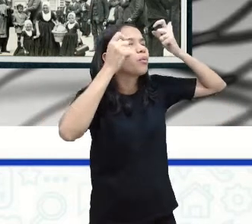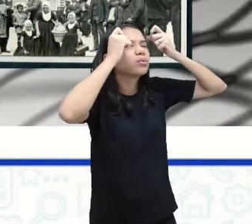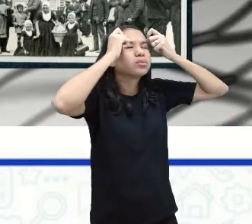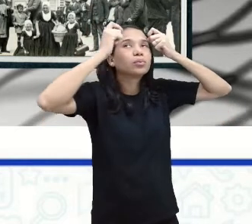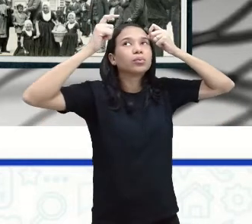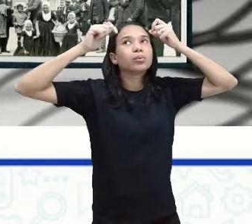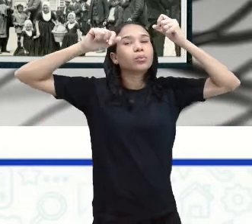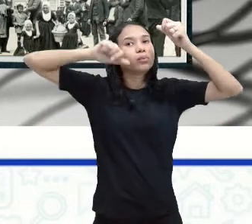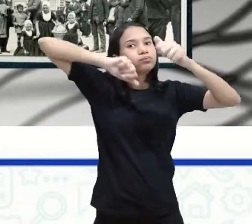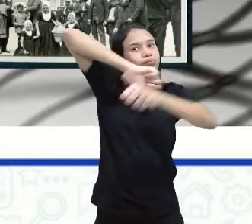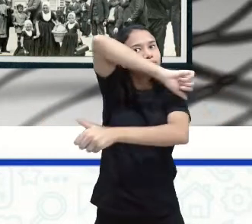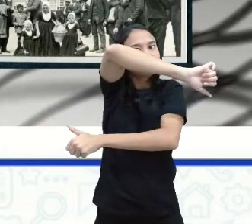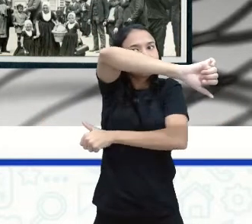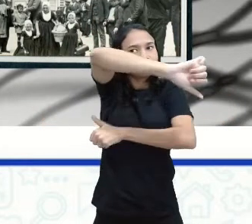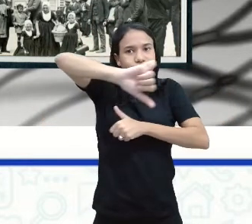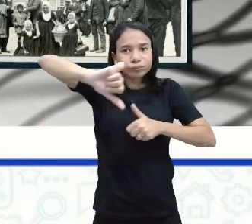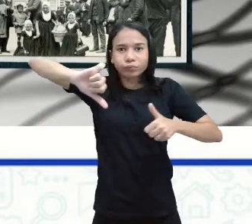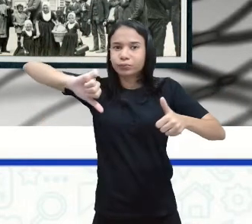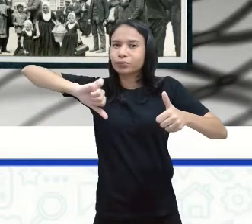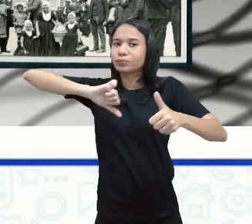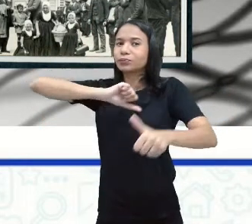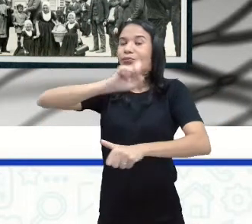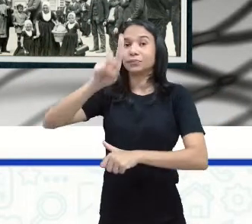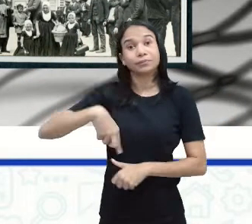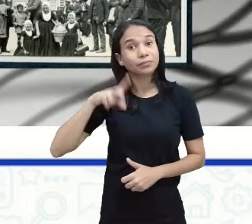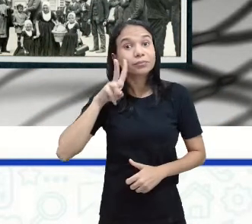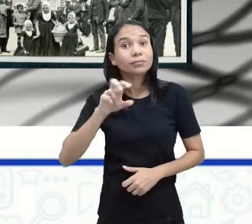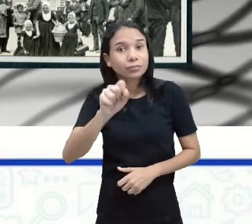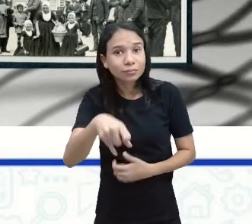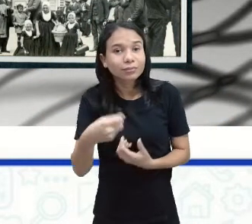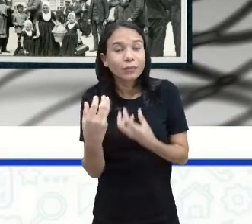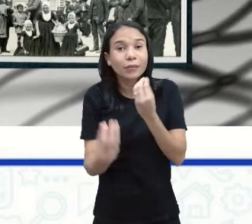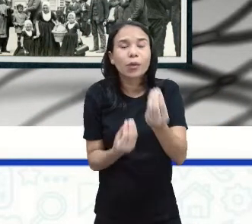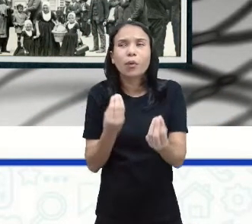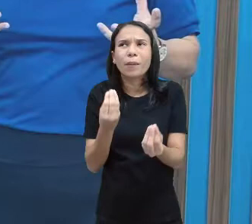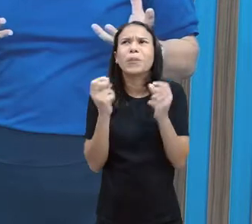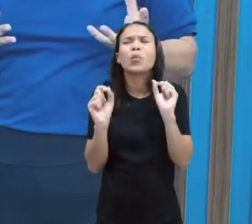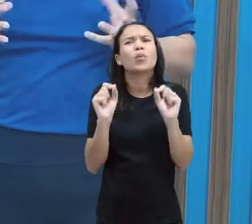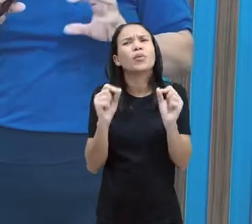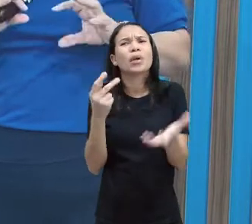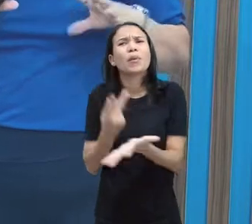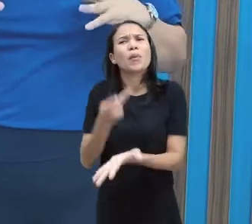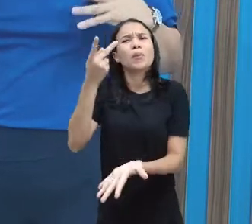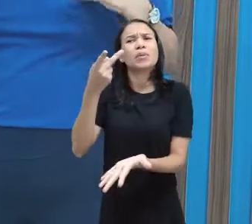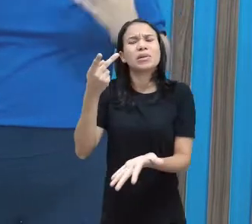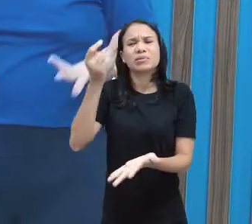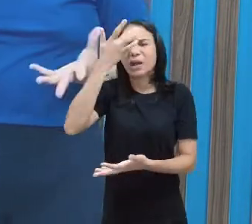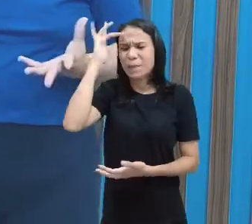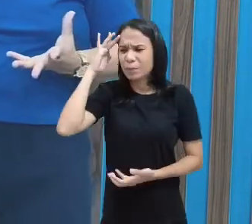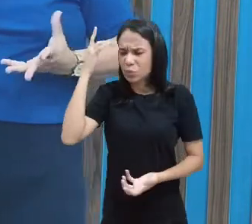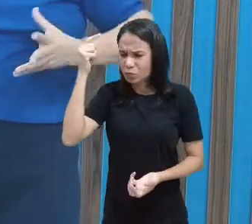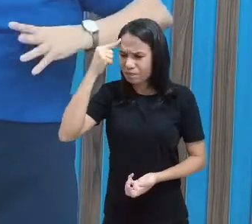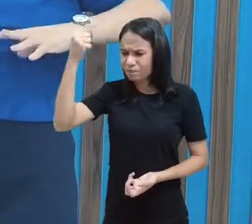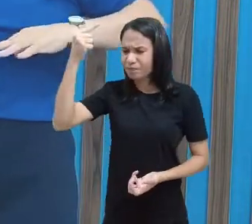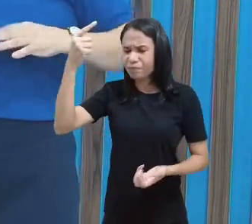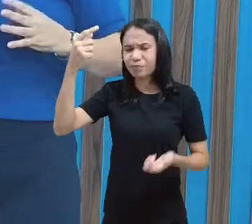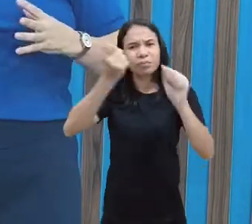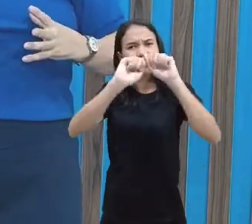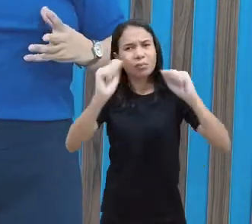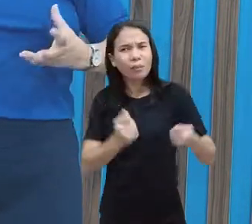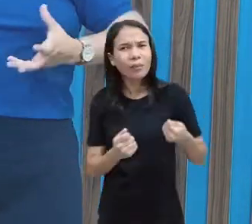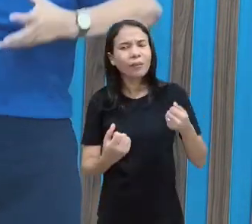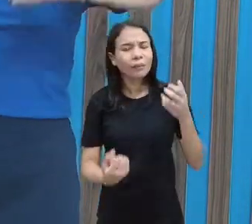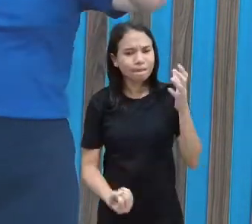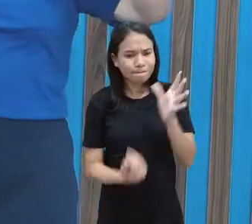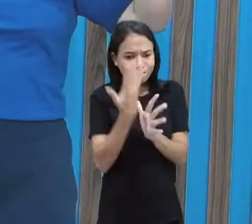alguma forma. Né? Então, a gente vê influência dessa forma. O que aconteceu que fez com que essa arte